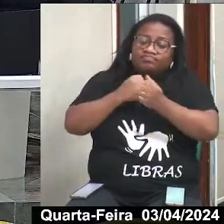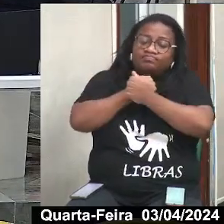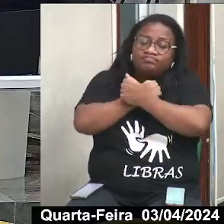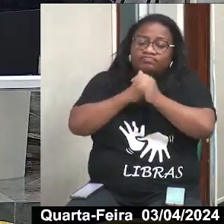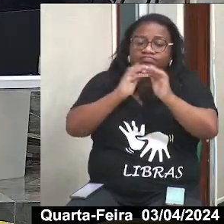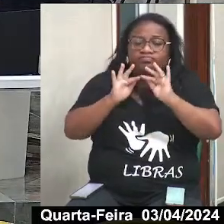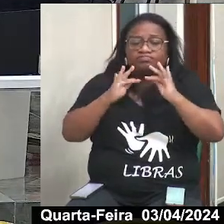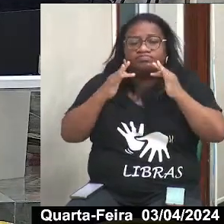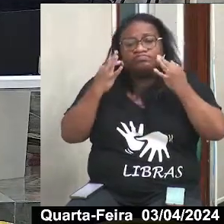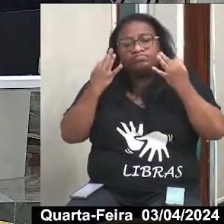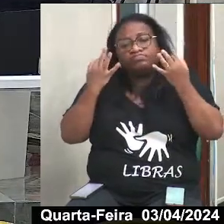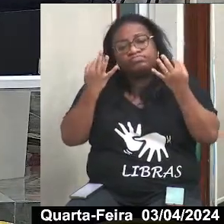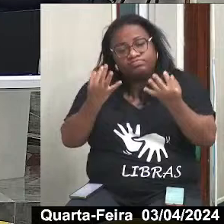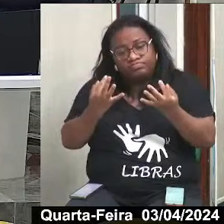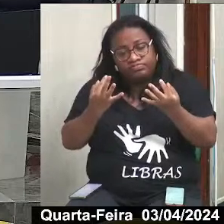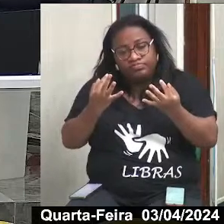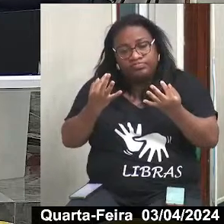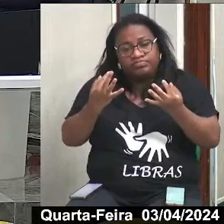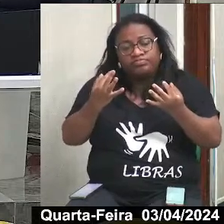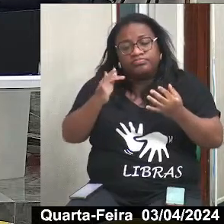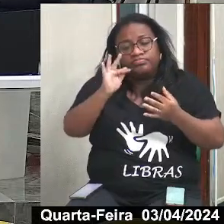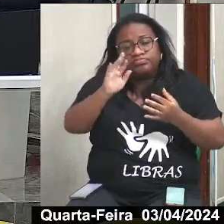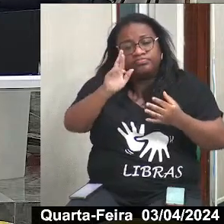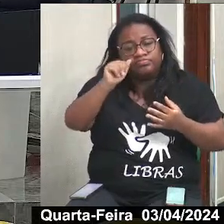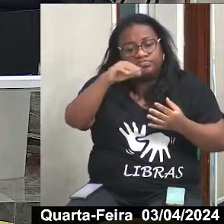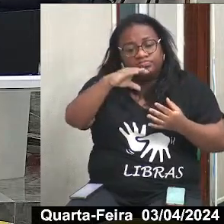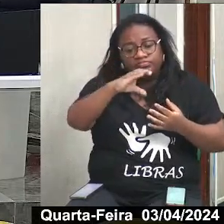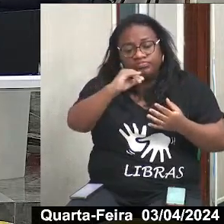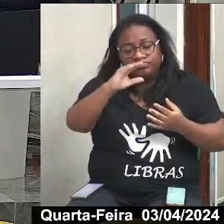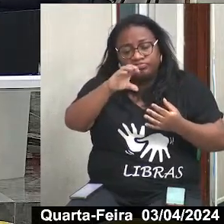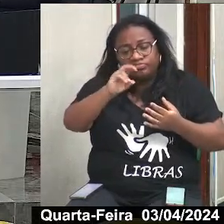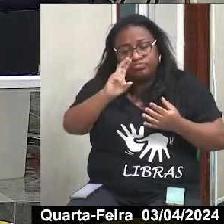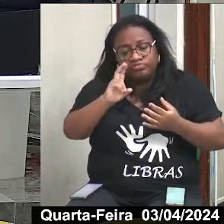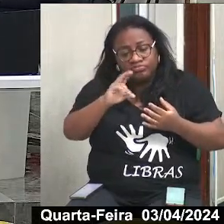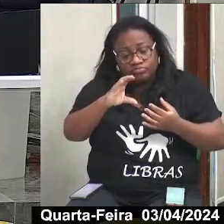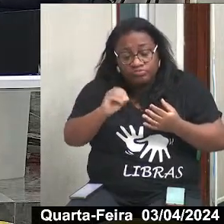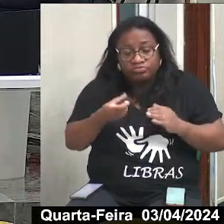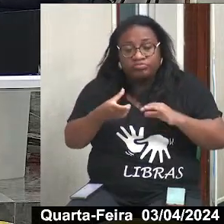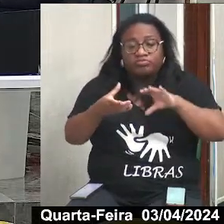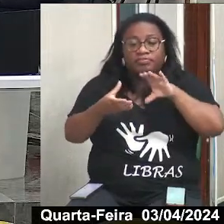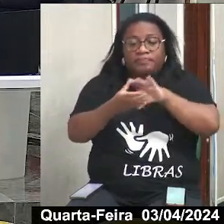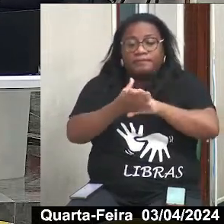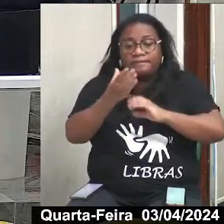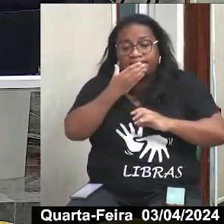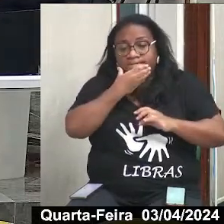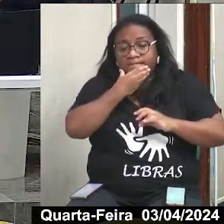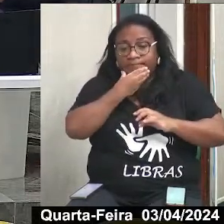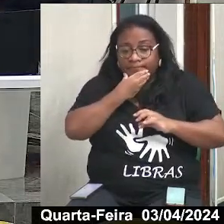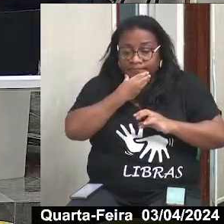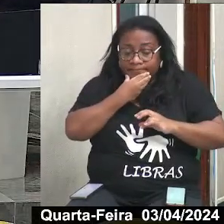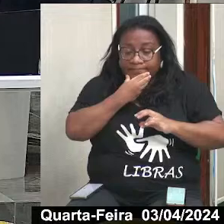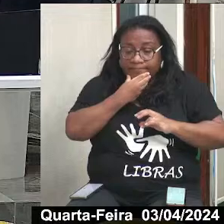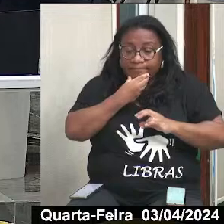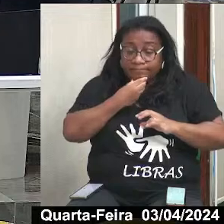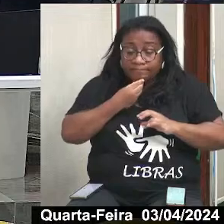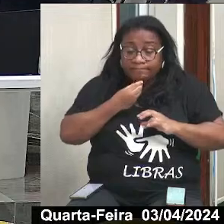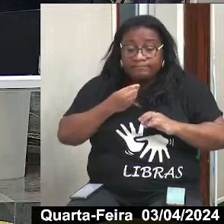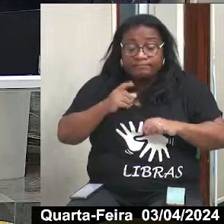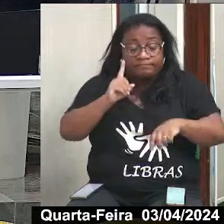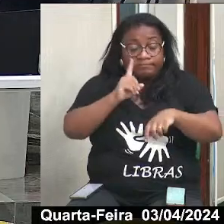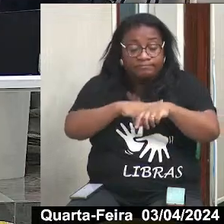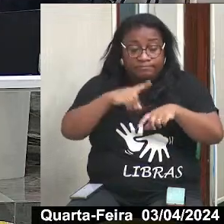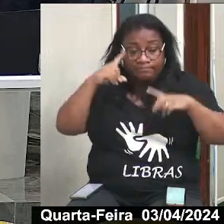abraço e deixar aqui minhas condolências para o Francisco, que foi o esposo dela, né? Desejar muito nesse